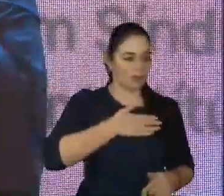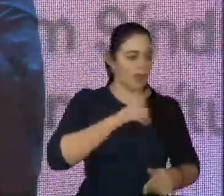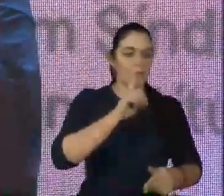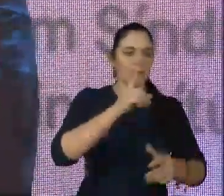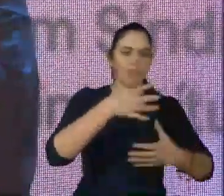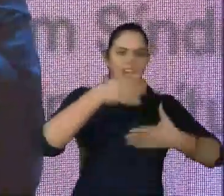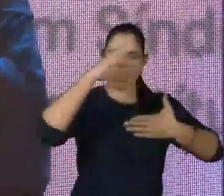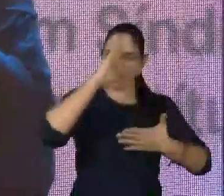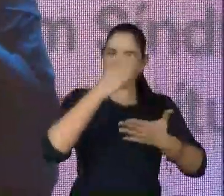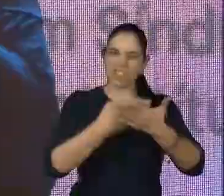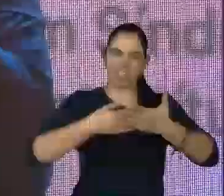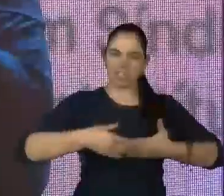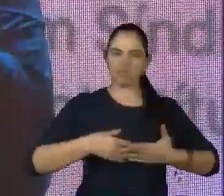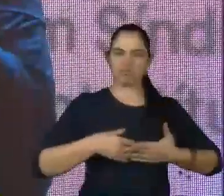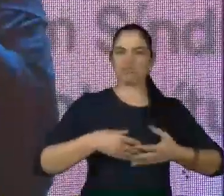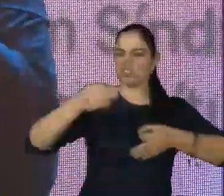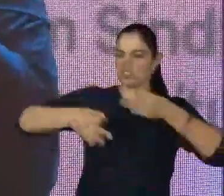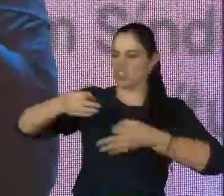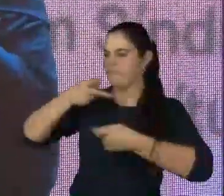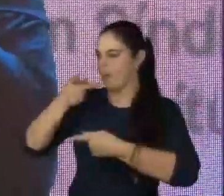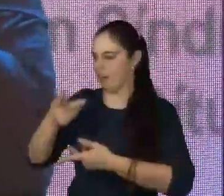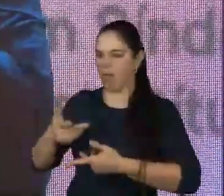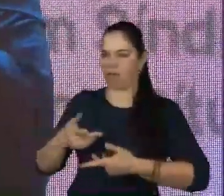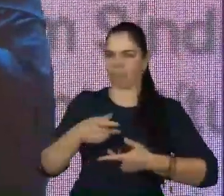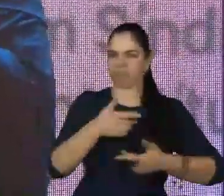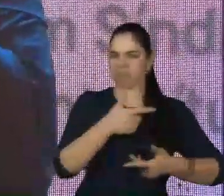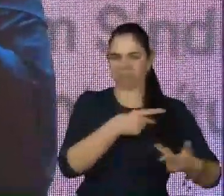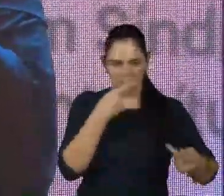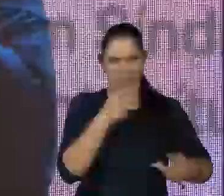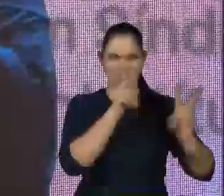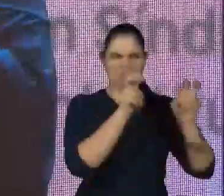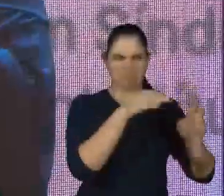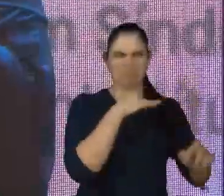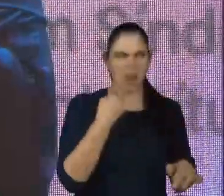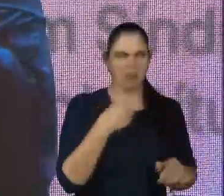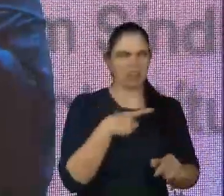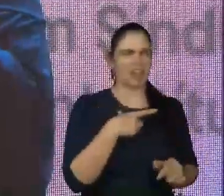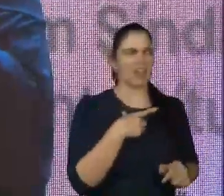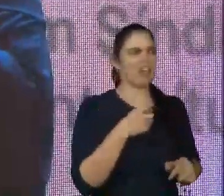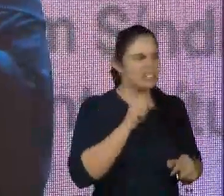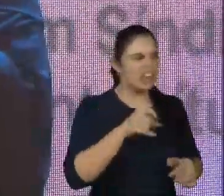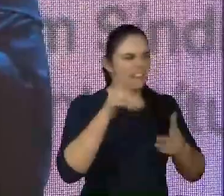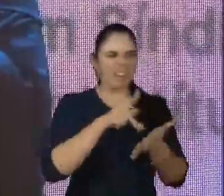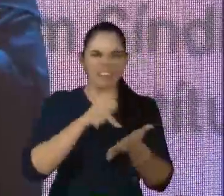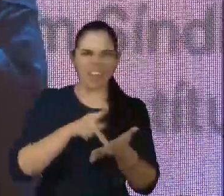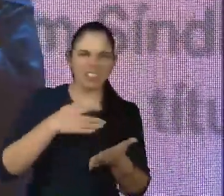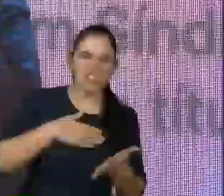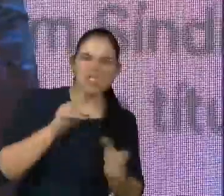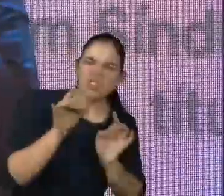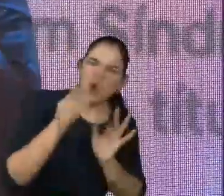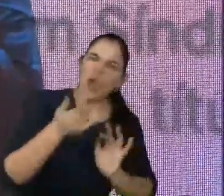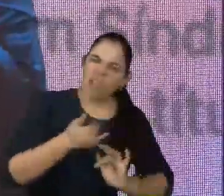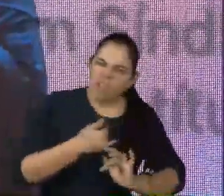Eu queria saber o que as outras famílias sentiam em relação a esse momento. Será que eu estava sozinha? Será que só eu, só a